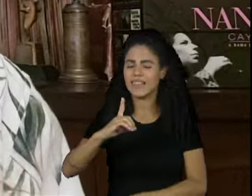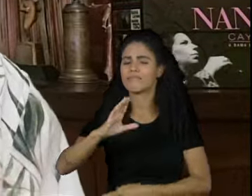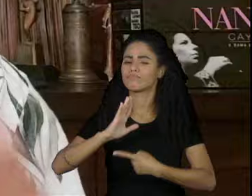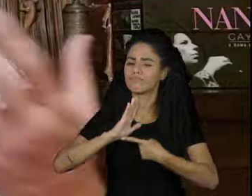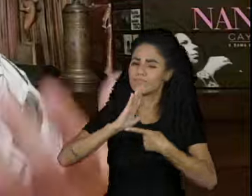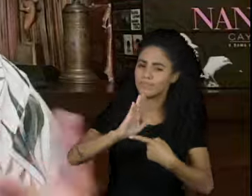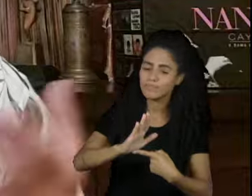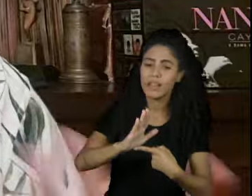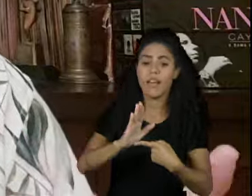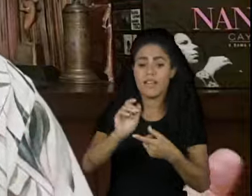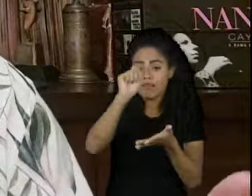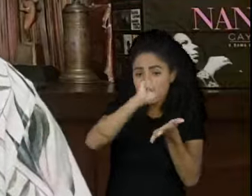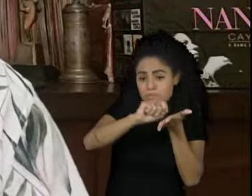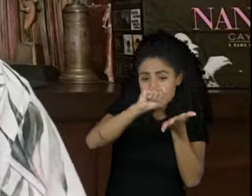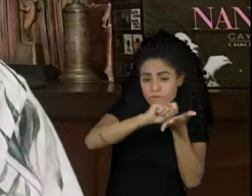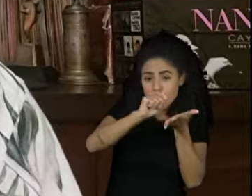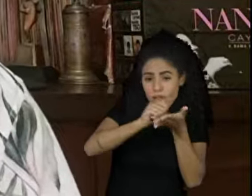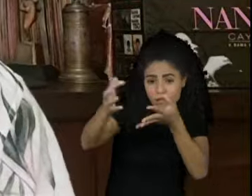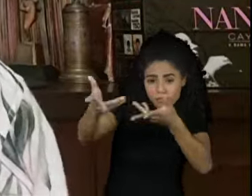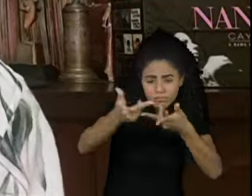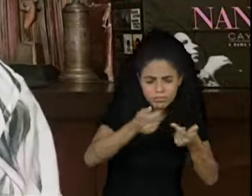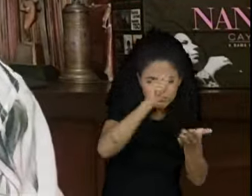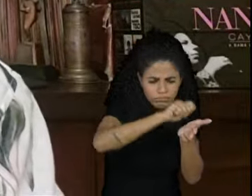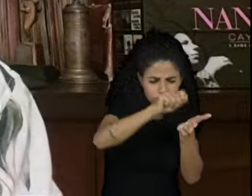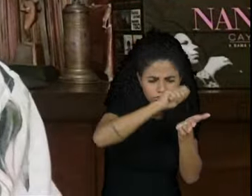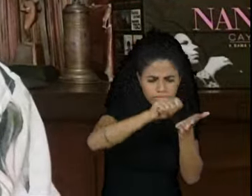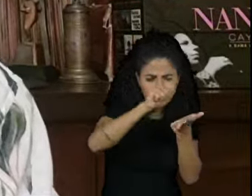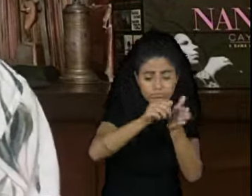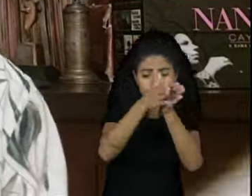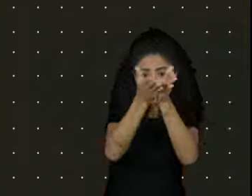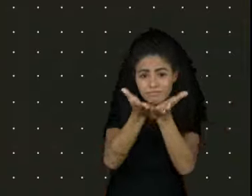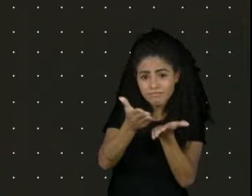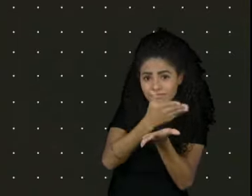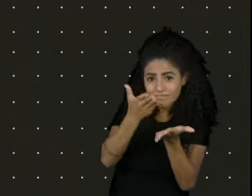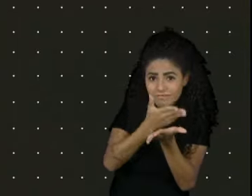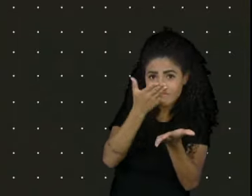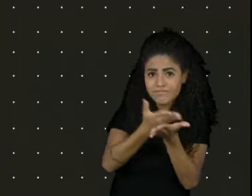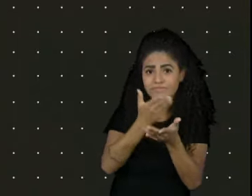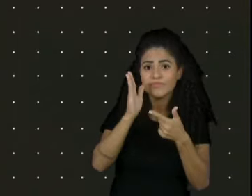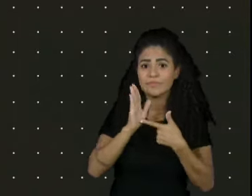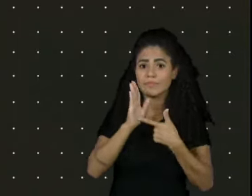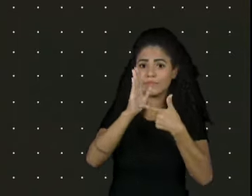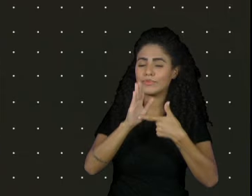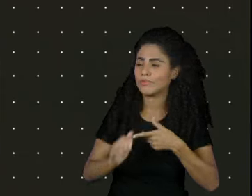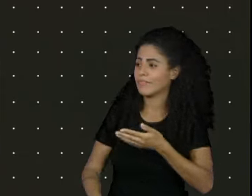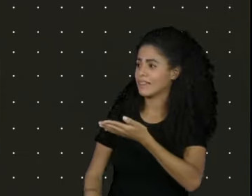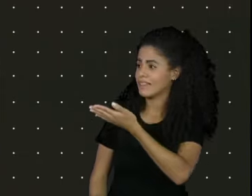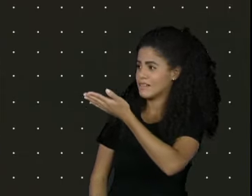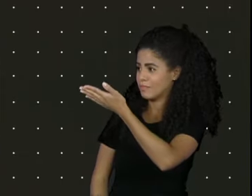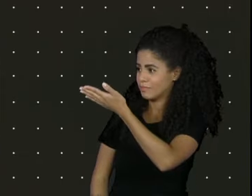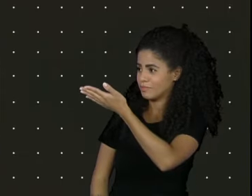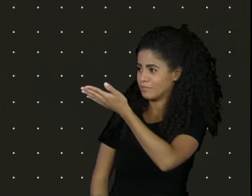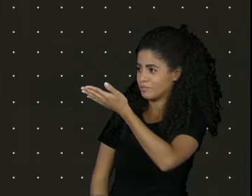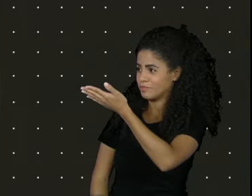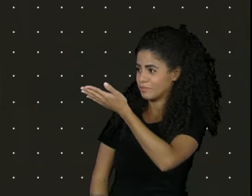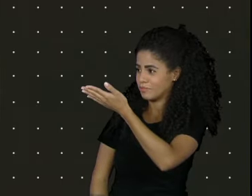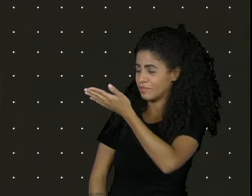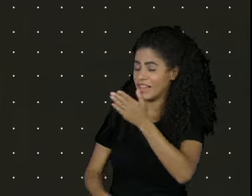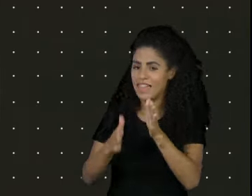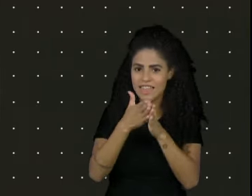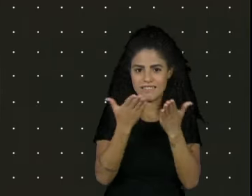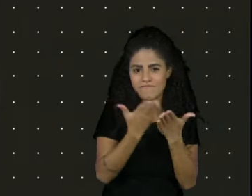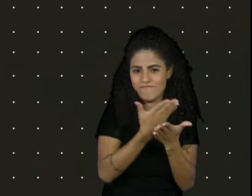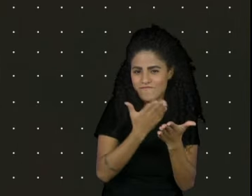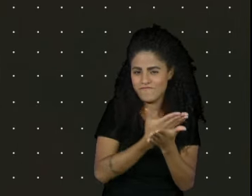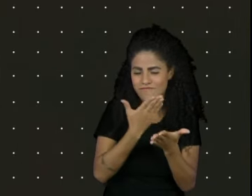para escrever um livro sobre ela, da coleção Aplausos. E aí nasceu A Bossa Sexy Romântica, de Claudete, que é esse livrão aqui. E aí